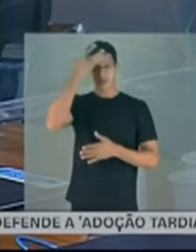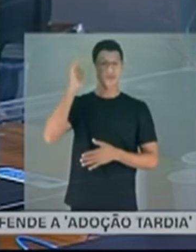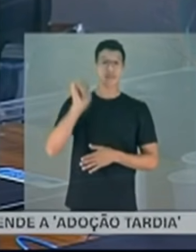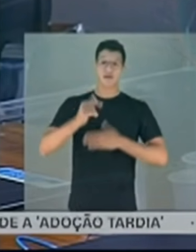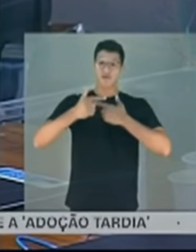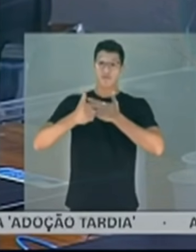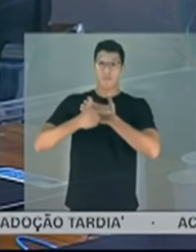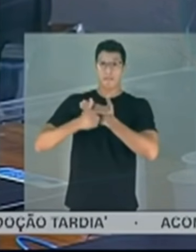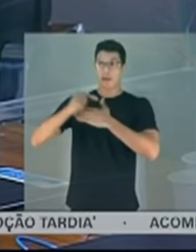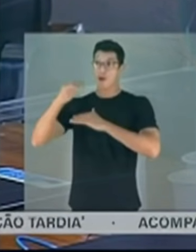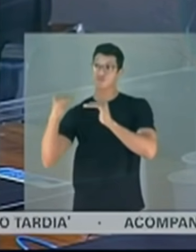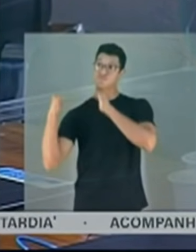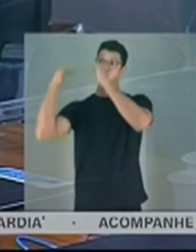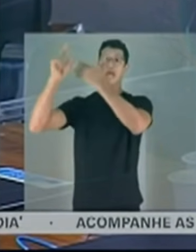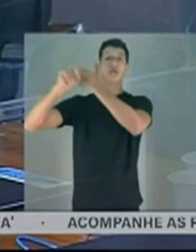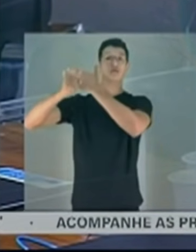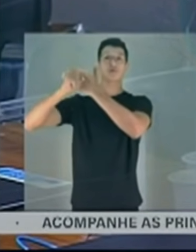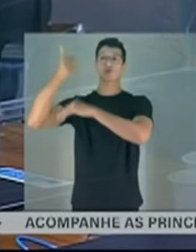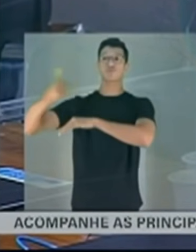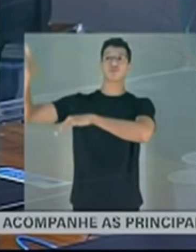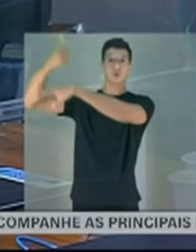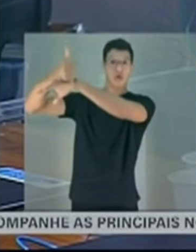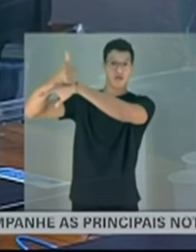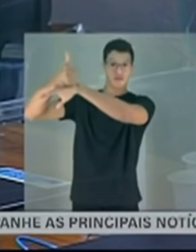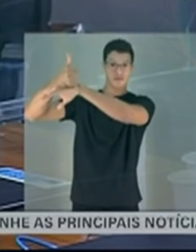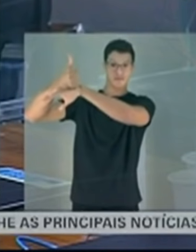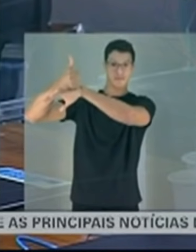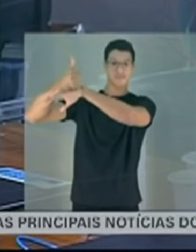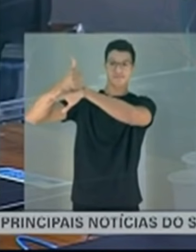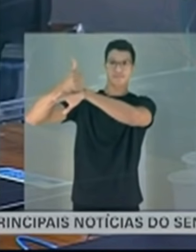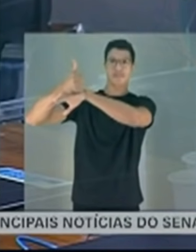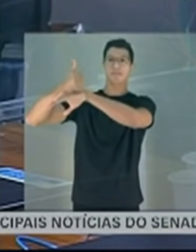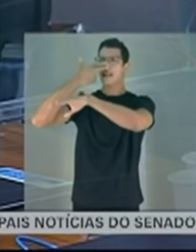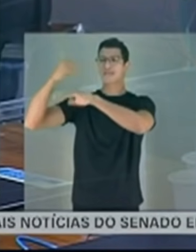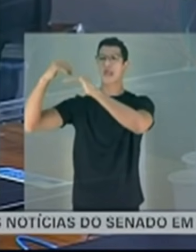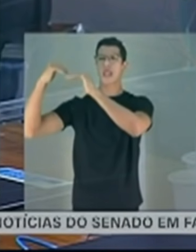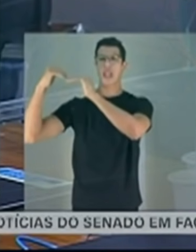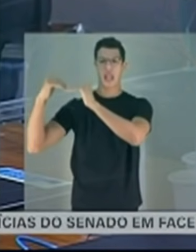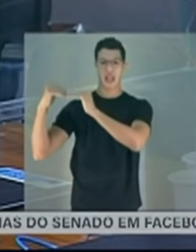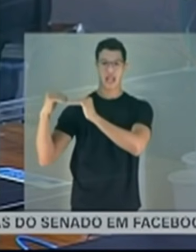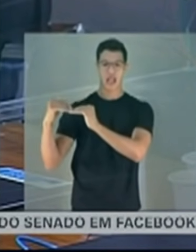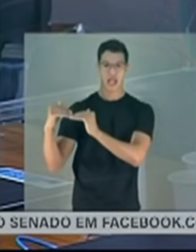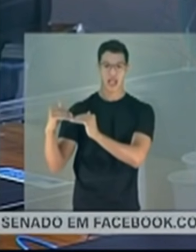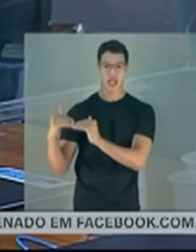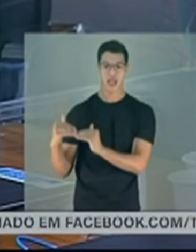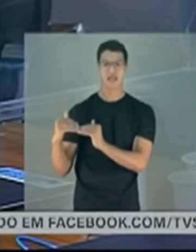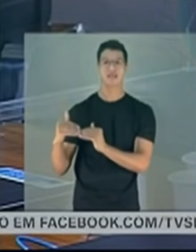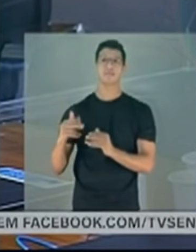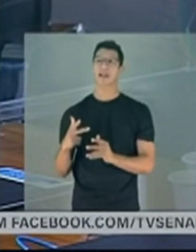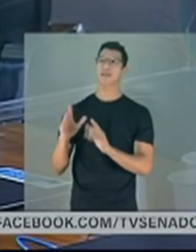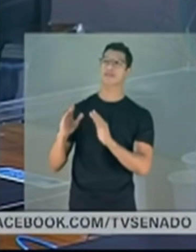exerce a função mais importante da República se baixar à condição de